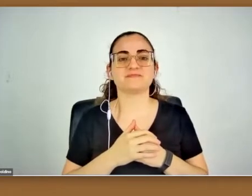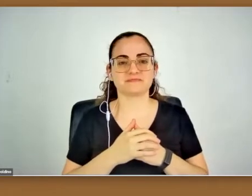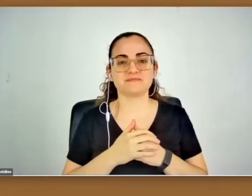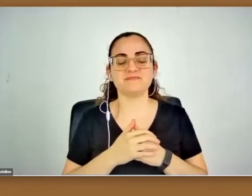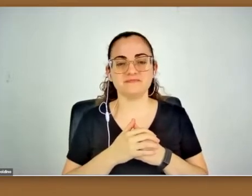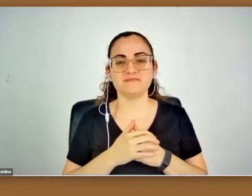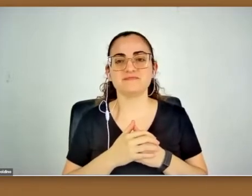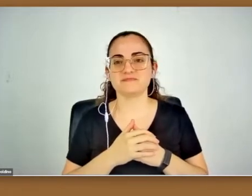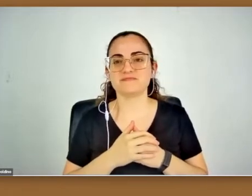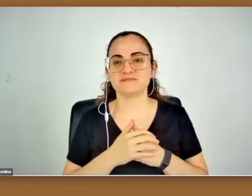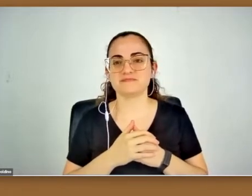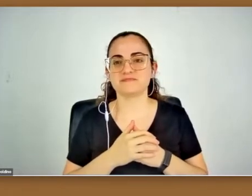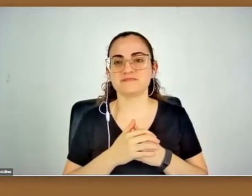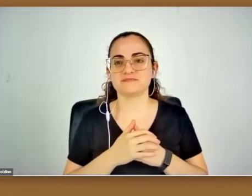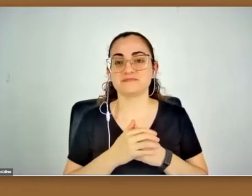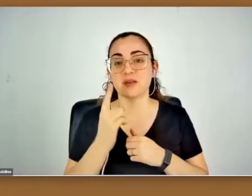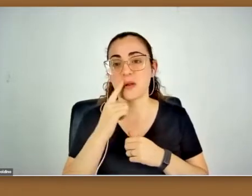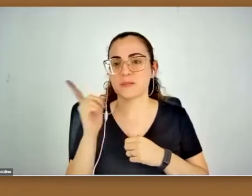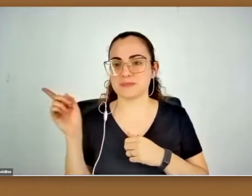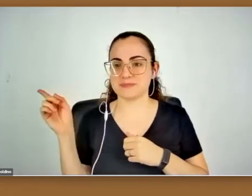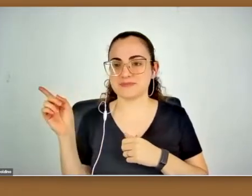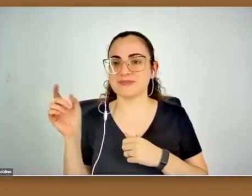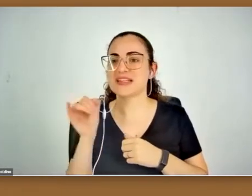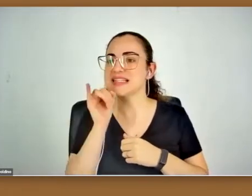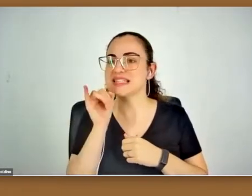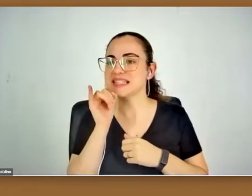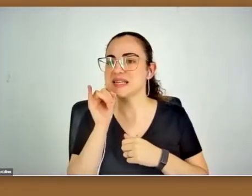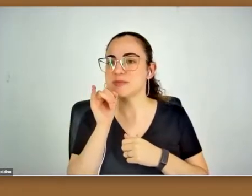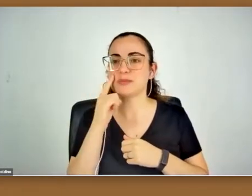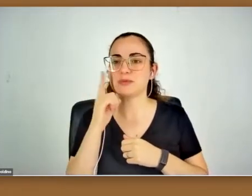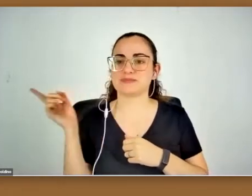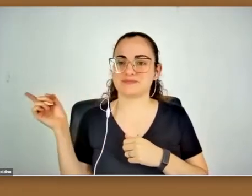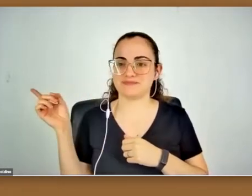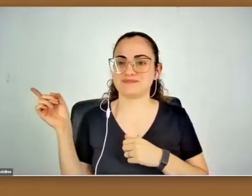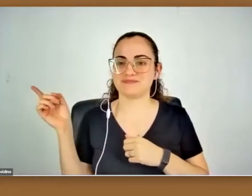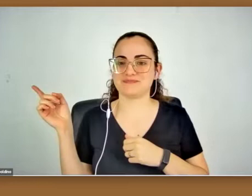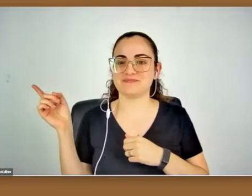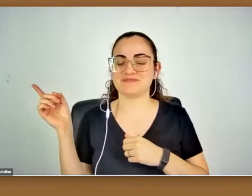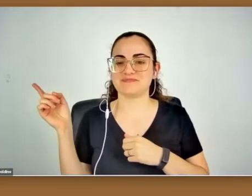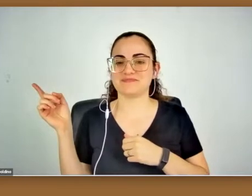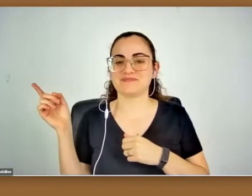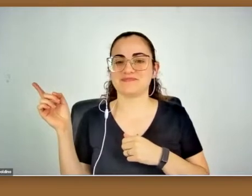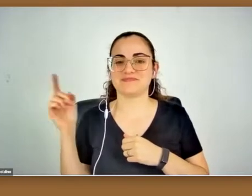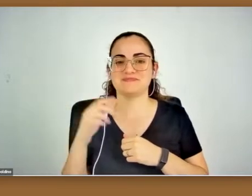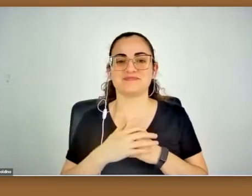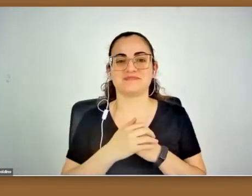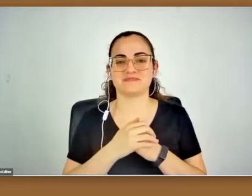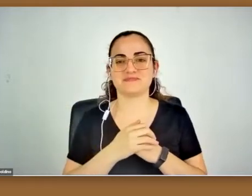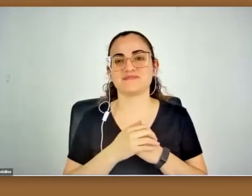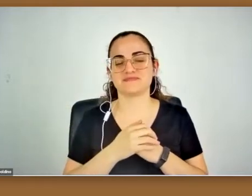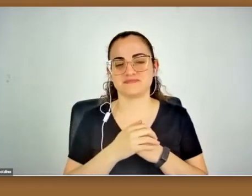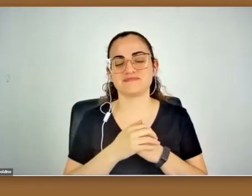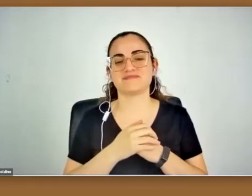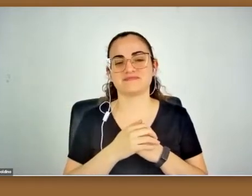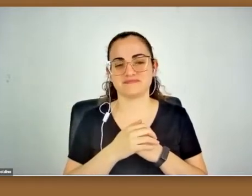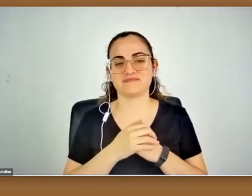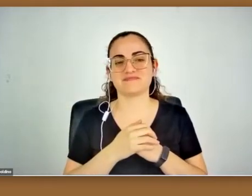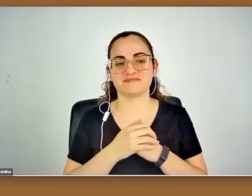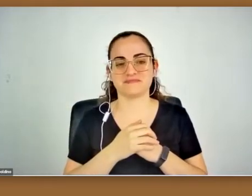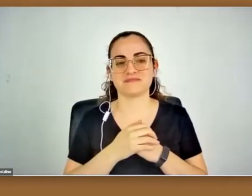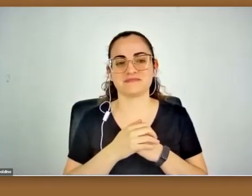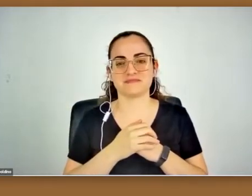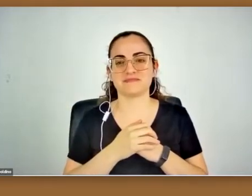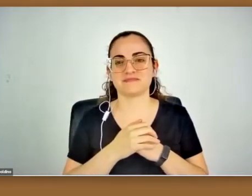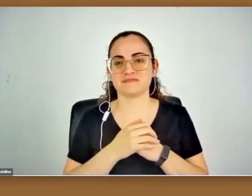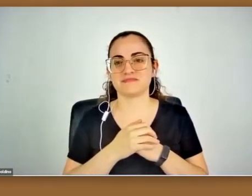para vocês é, principalmente lugares em que a gente tem uma urbanização que ela não é planejada. E aí